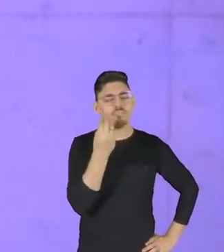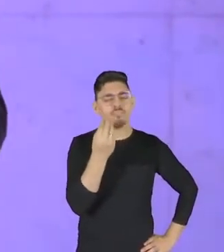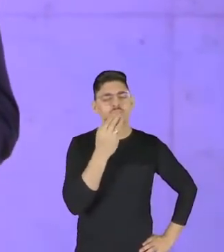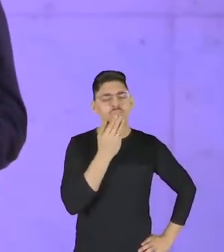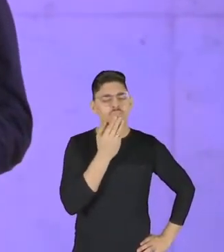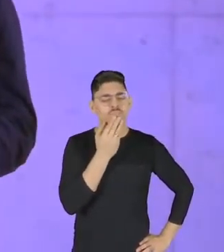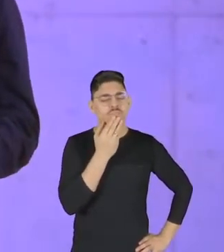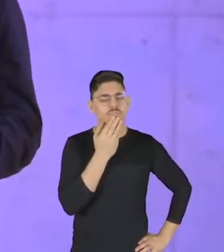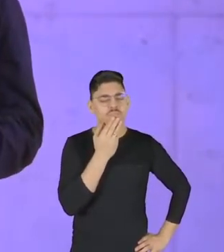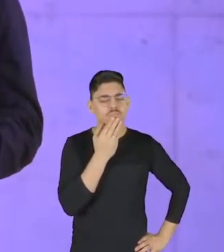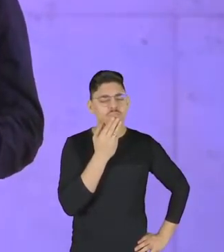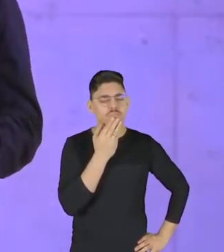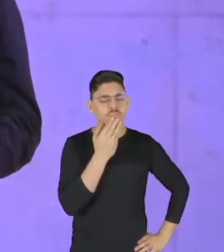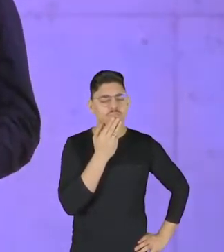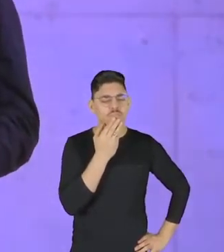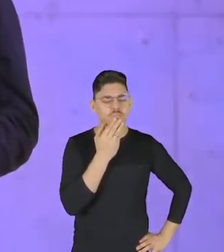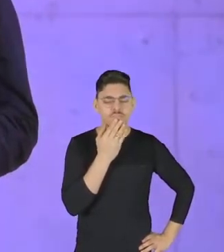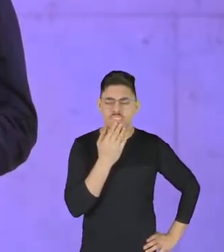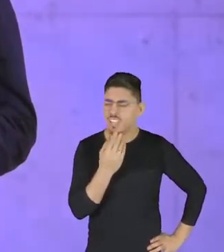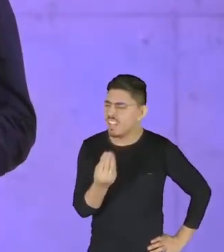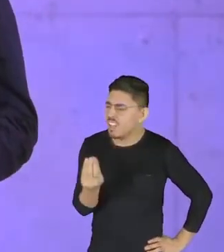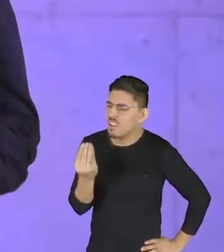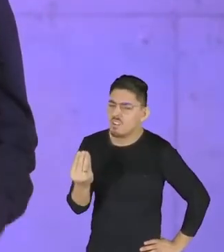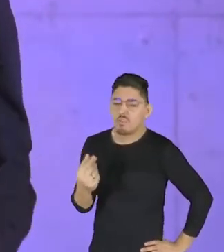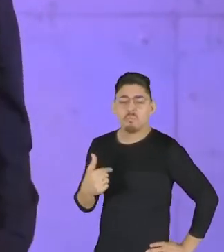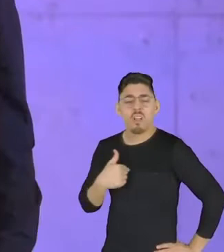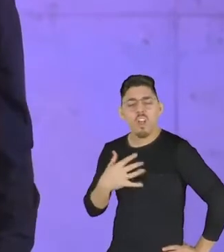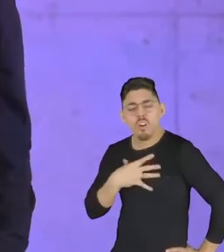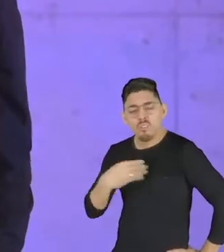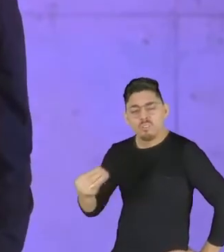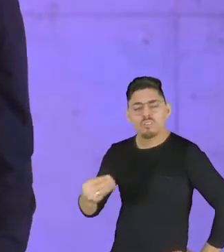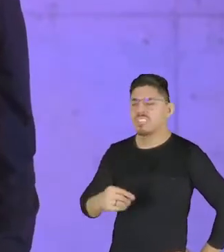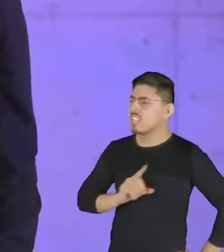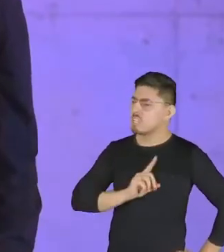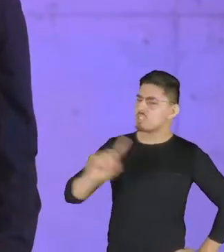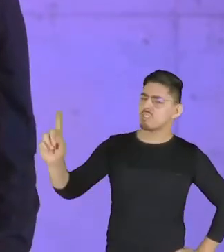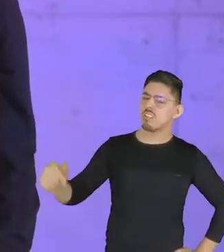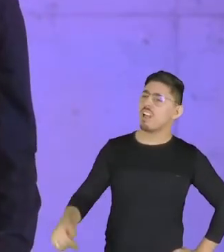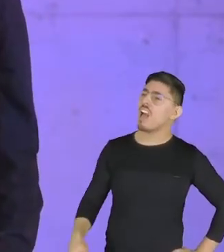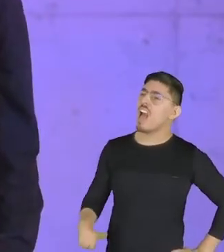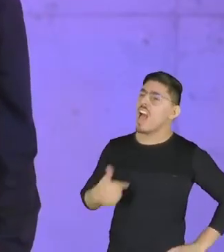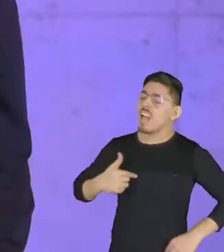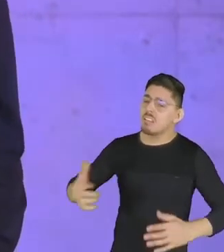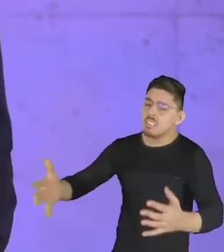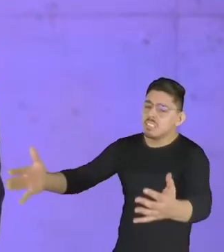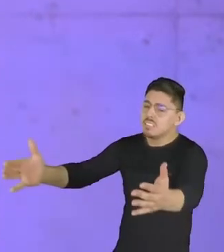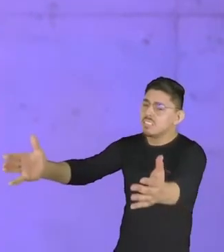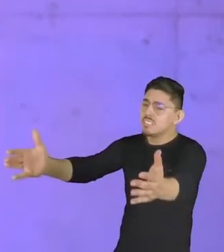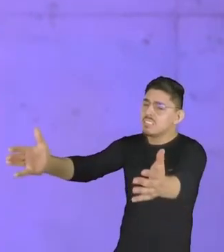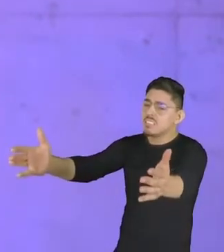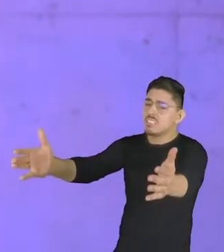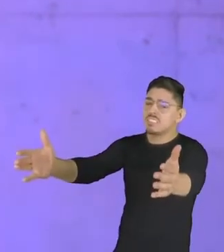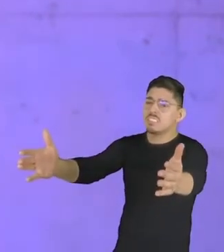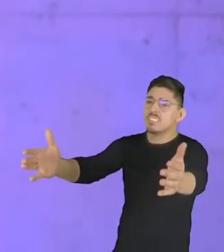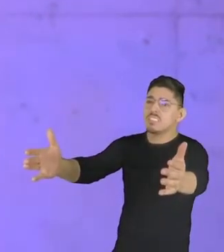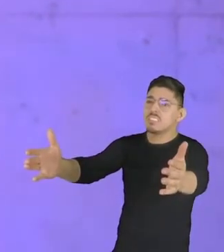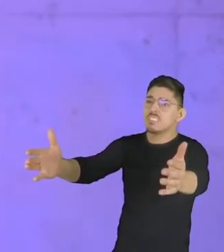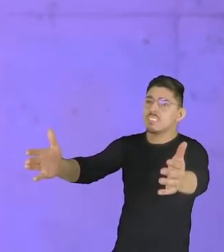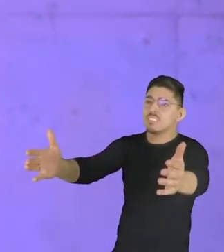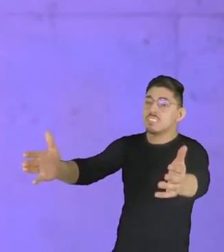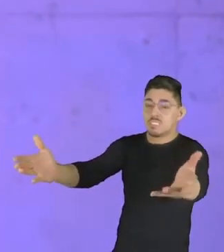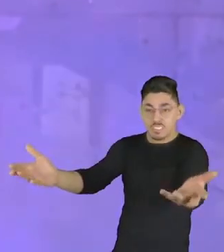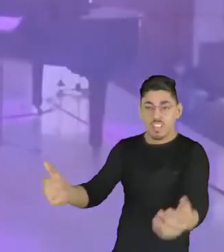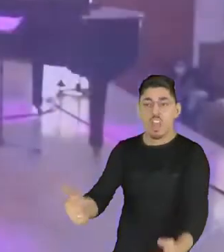Tudo que fiz, o que Ele quis, meus braços abertos ficarão. E ainda